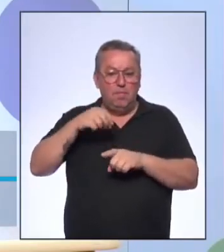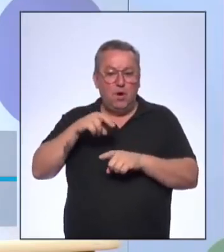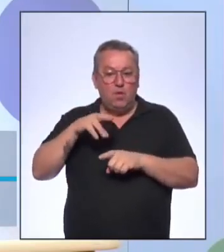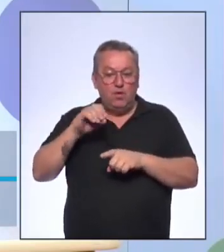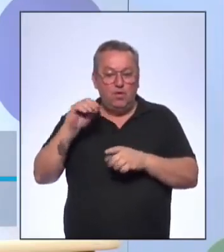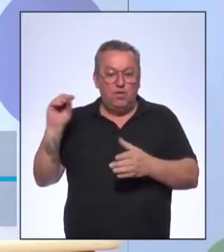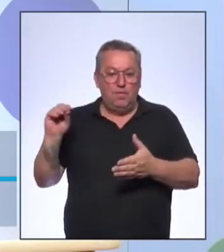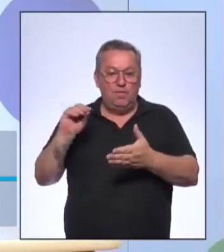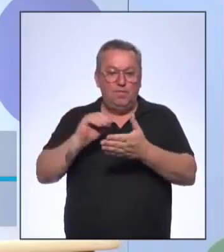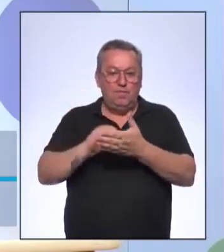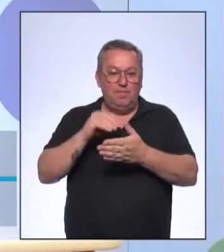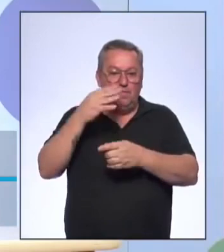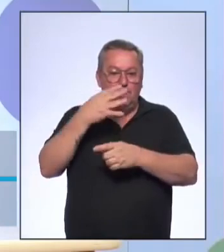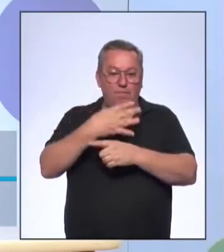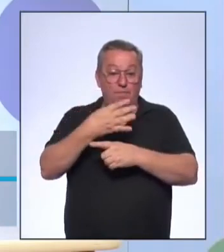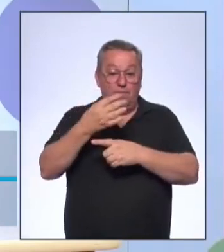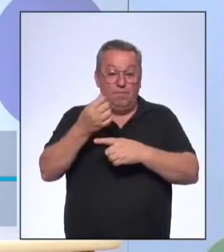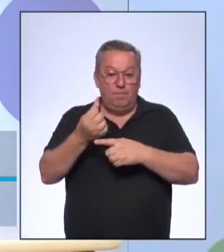ele colocou